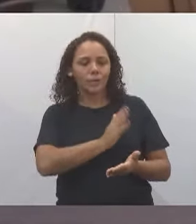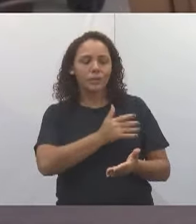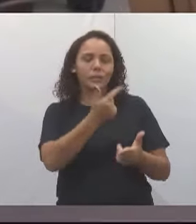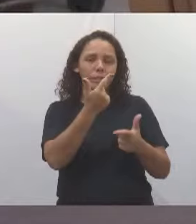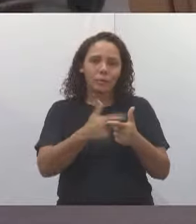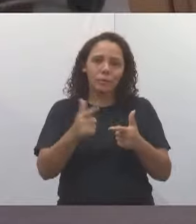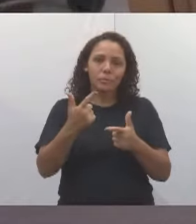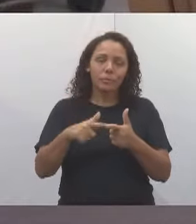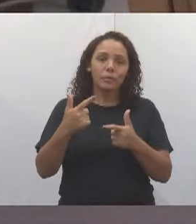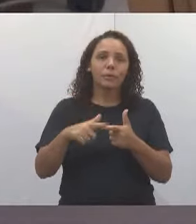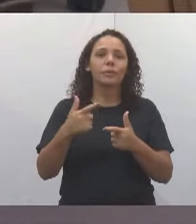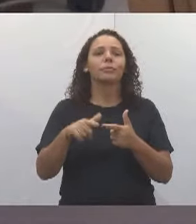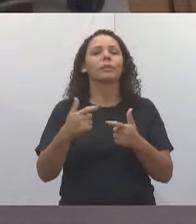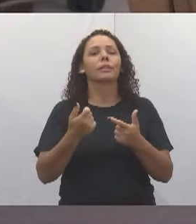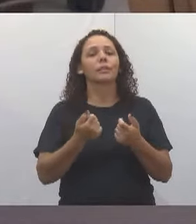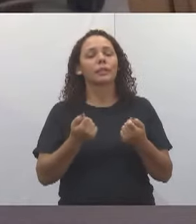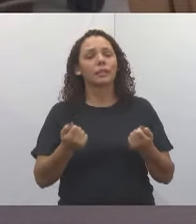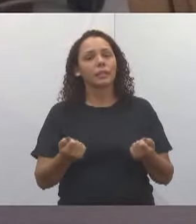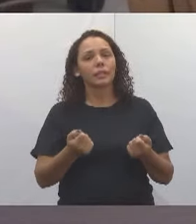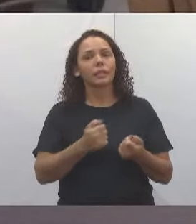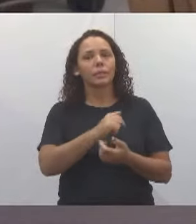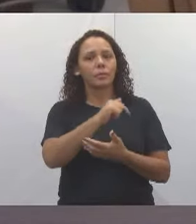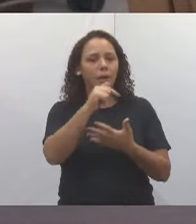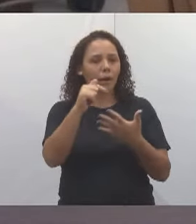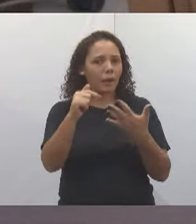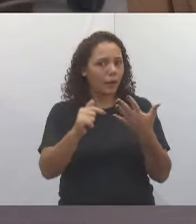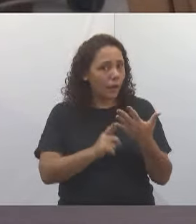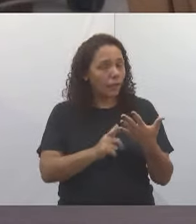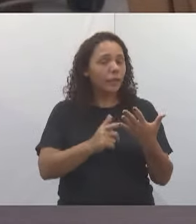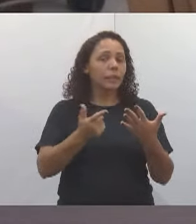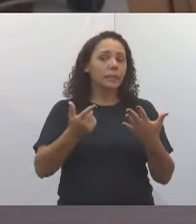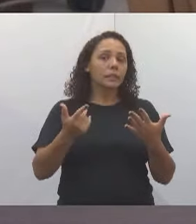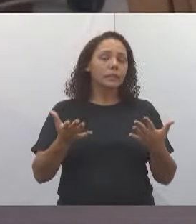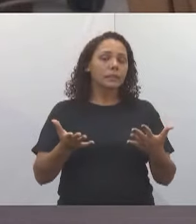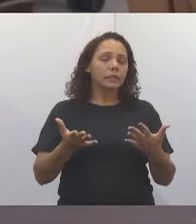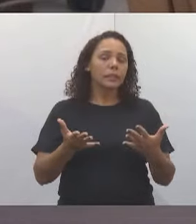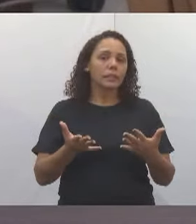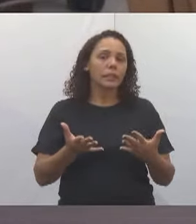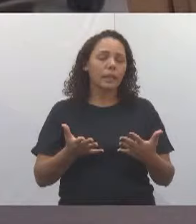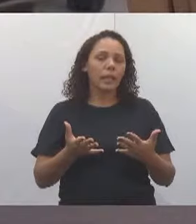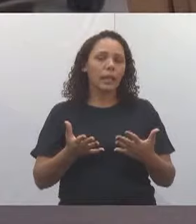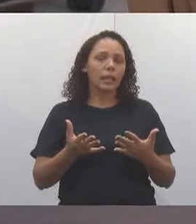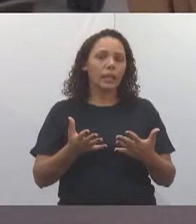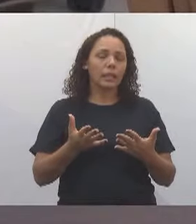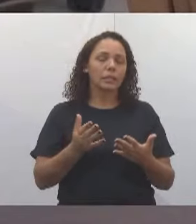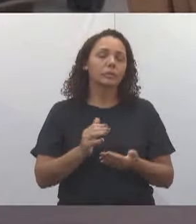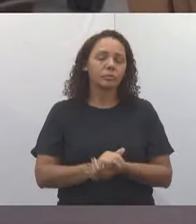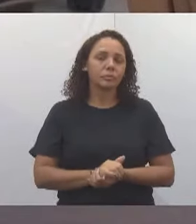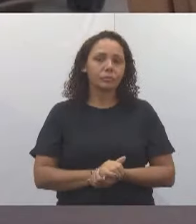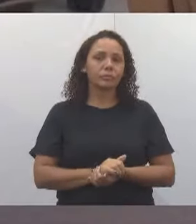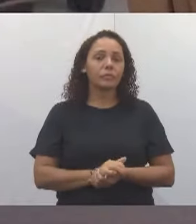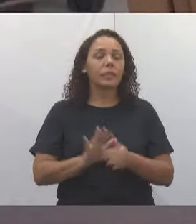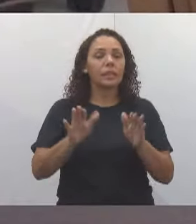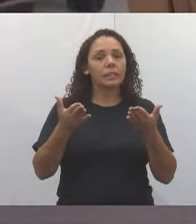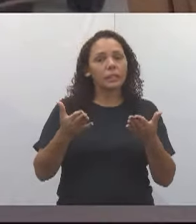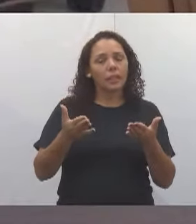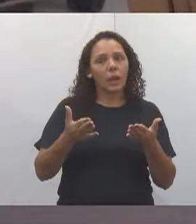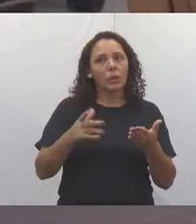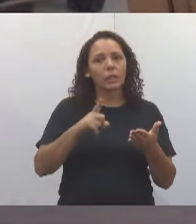a angioplastia, e o stent e tudo mais, né, que vem acompanhado desse processo. Então, eu tenho